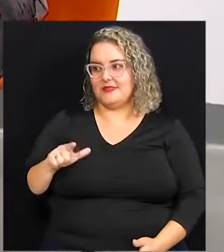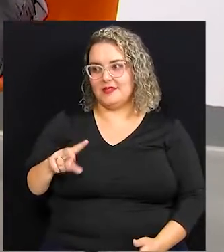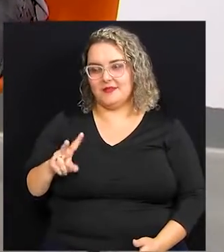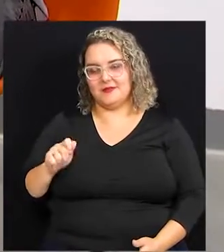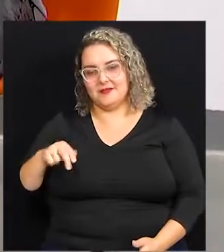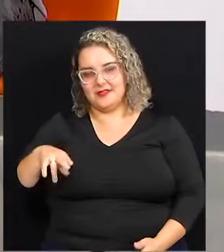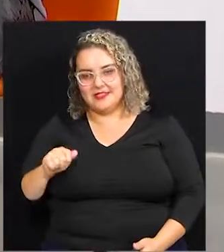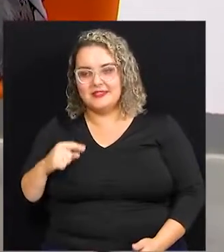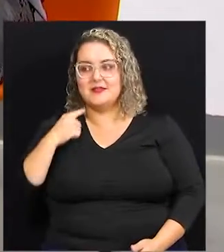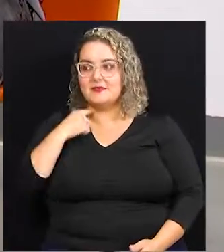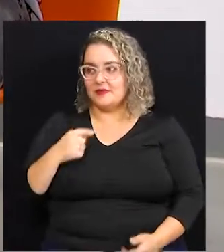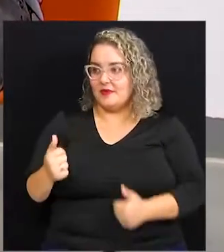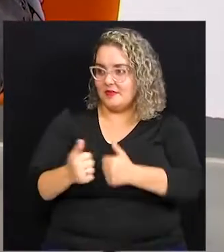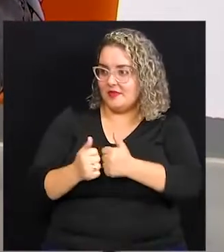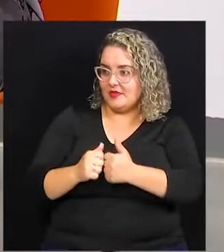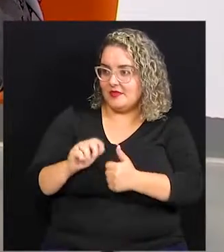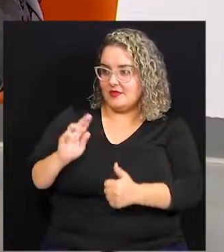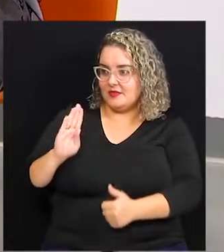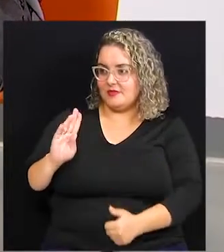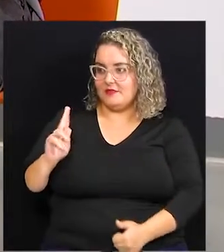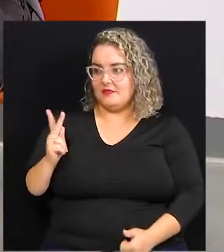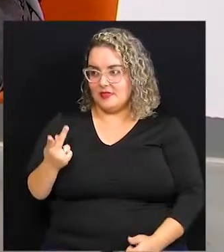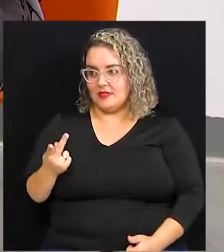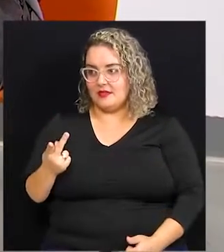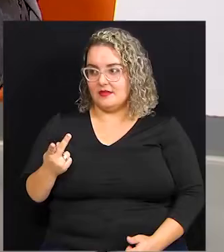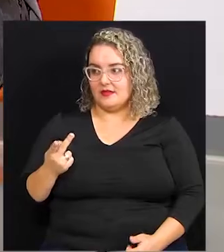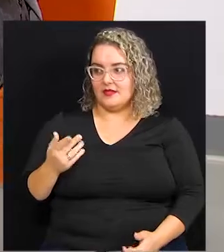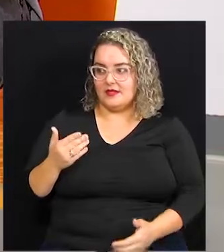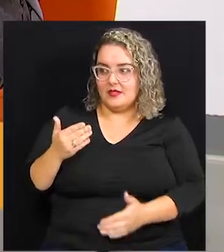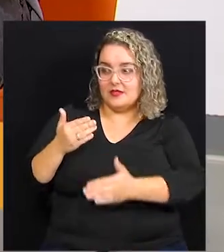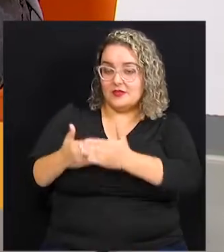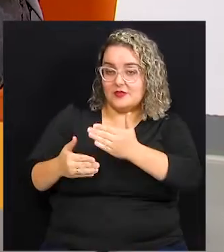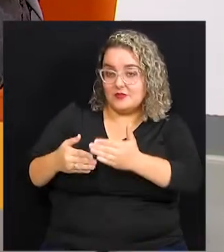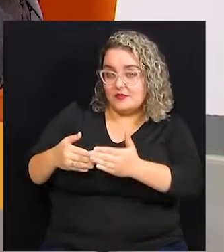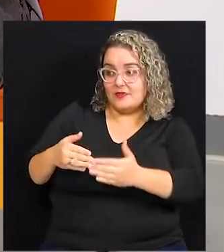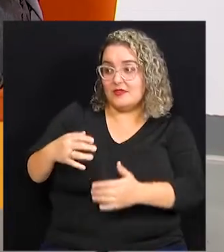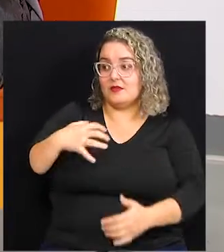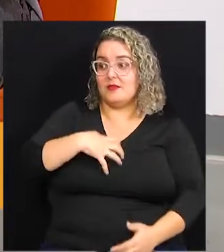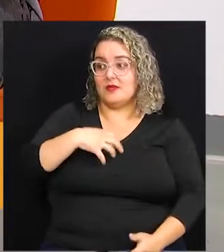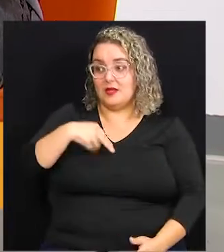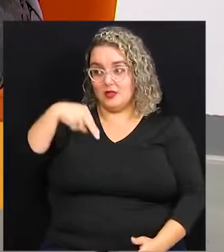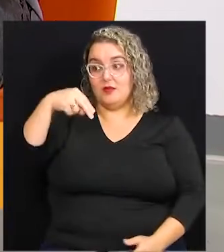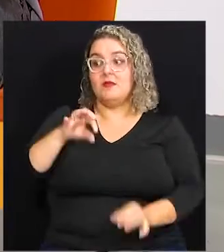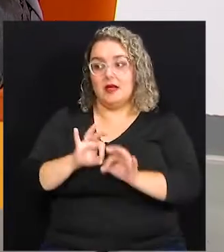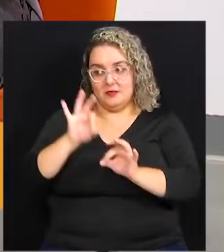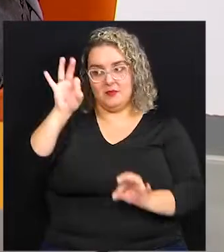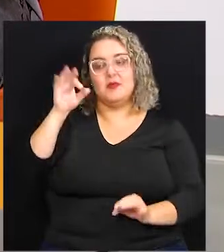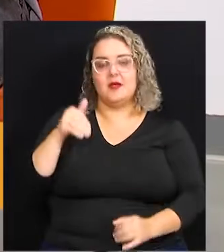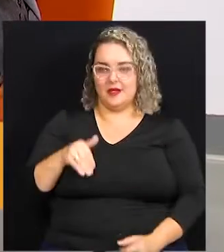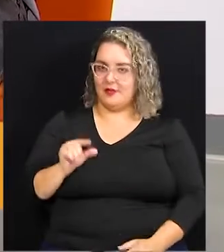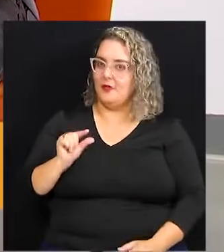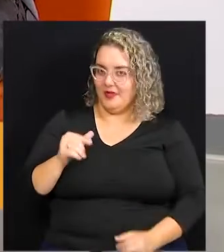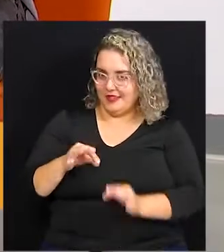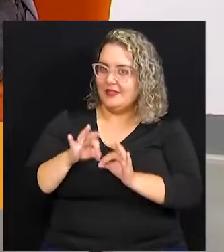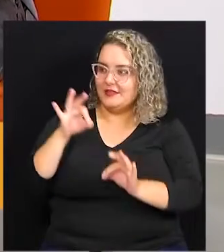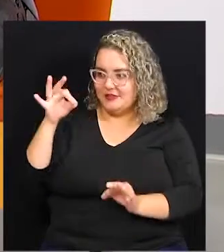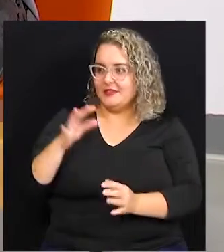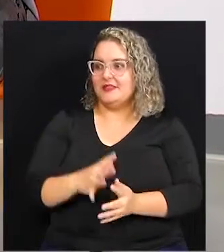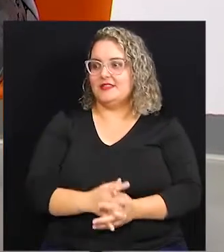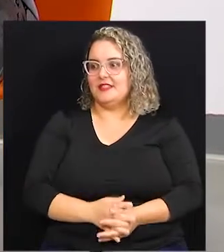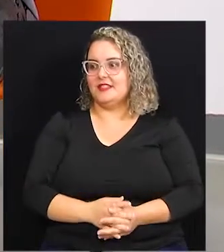E como você descobriu, é pertinho de BH ou é longe? É divisa com a Bahia, lá no norte de Minas. Ah, então um pouquinho mais longe. É, um pouquinho longe.